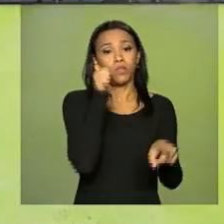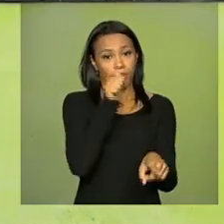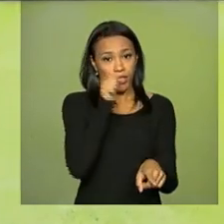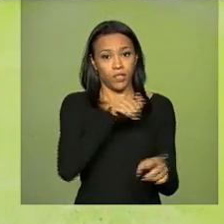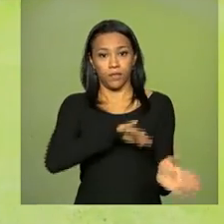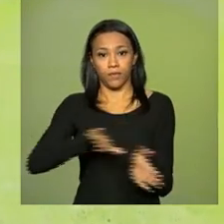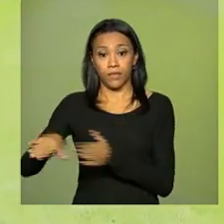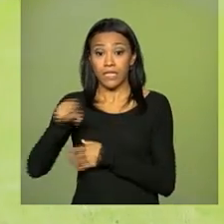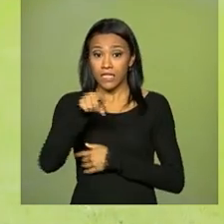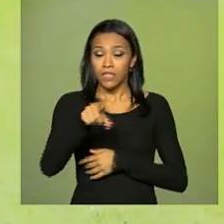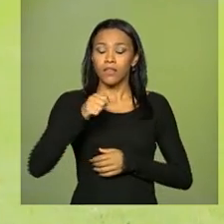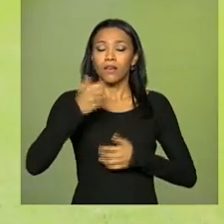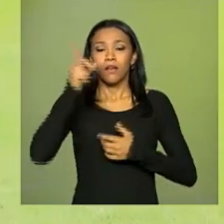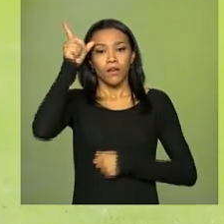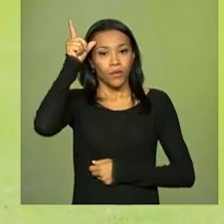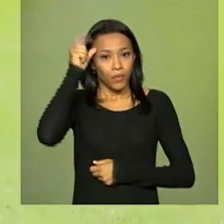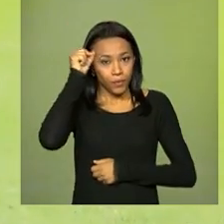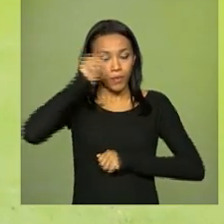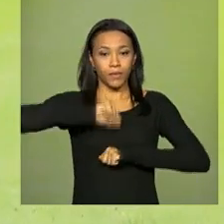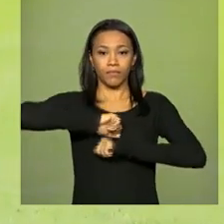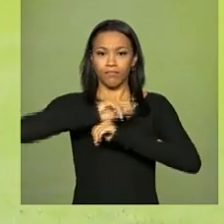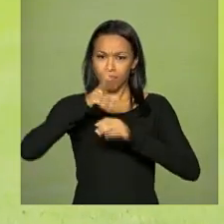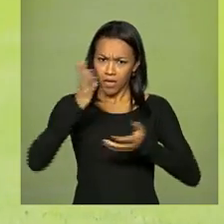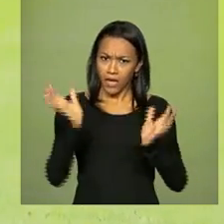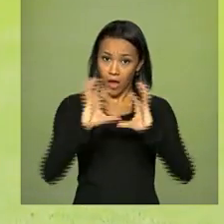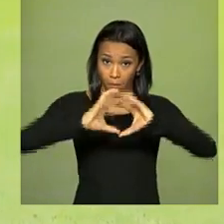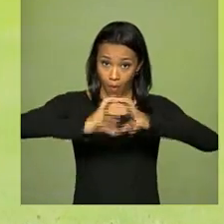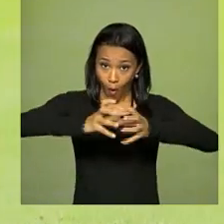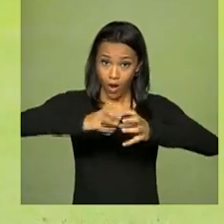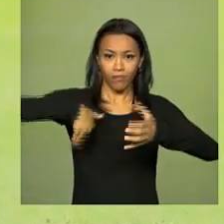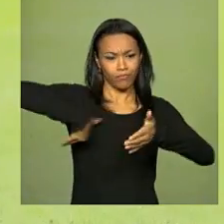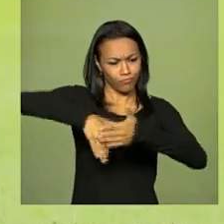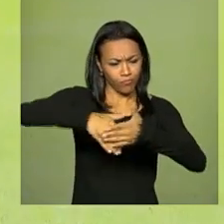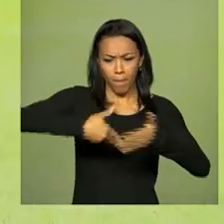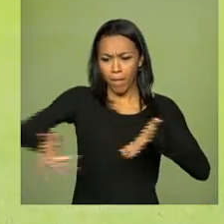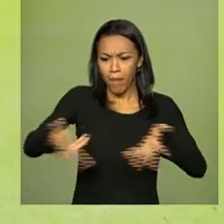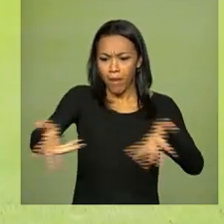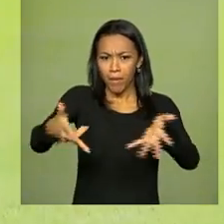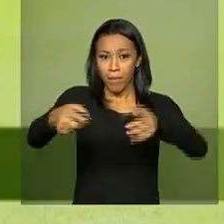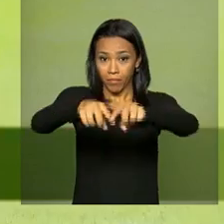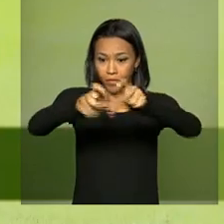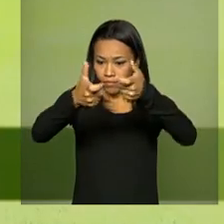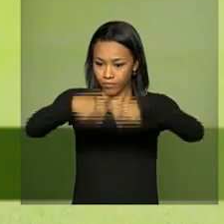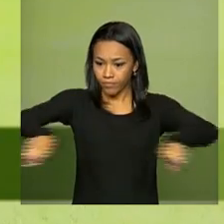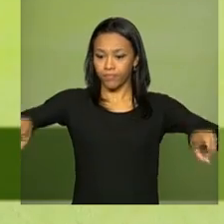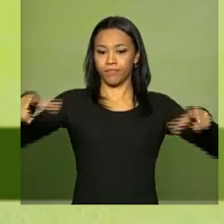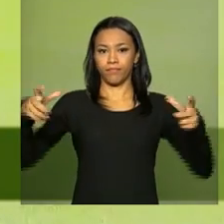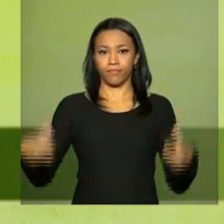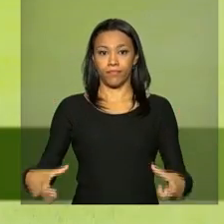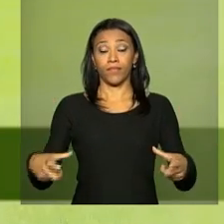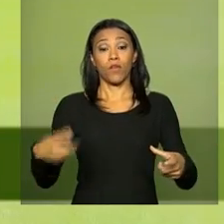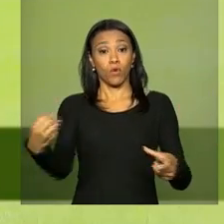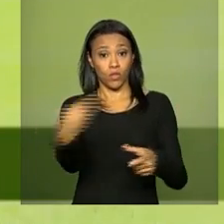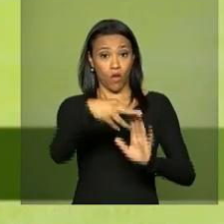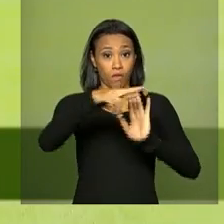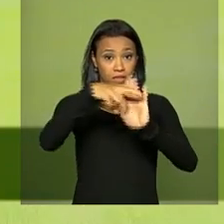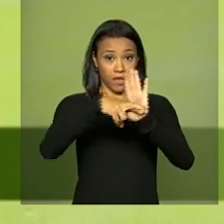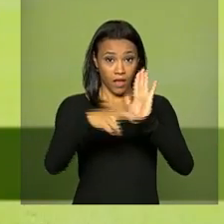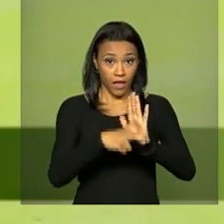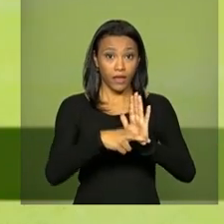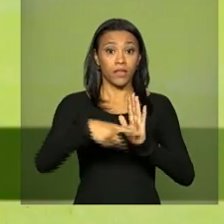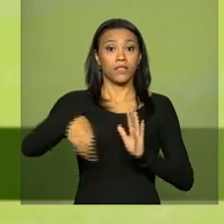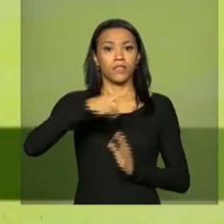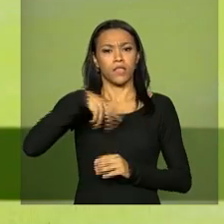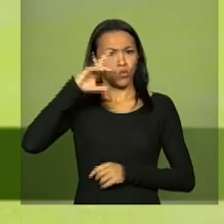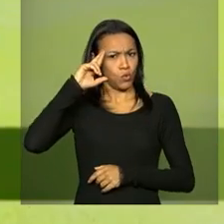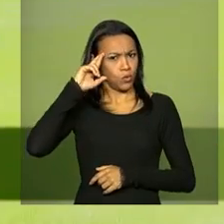mais tranquilidade aos times para que a bola continue rolando por esses gramados. Com as novas medidas, os dirigentes